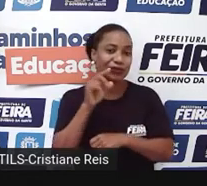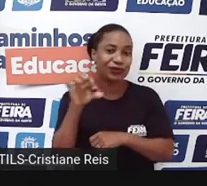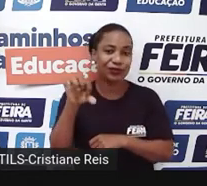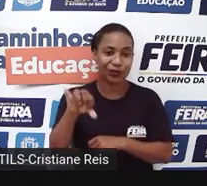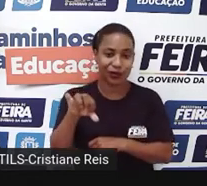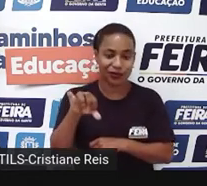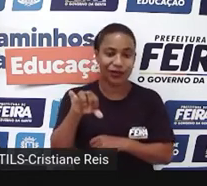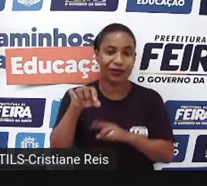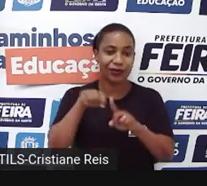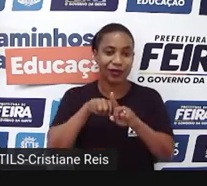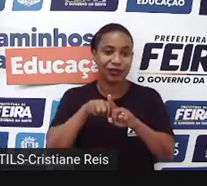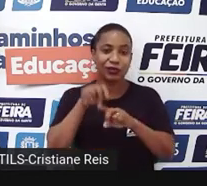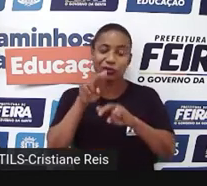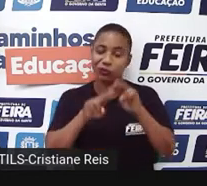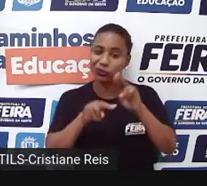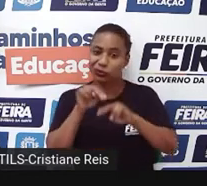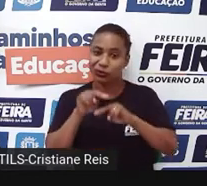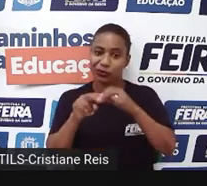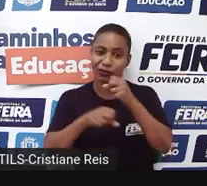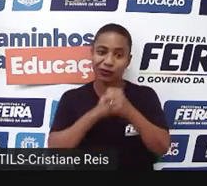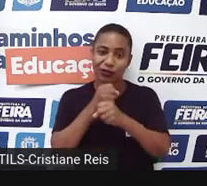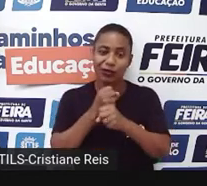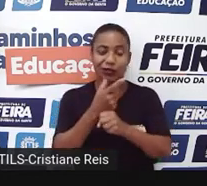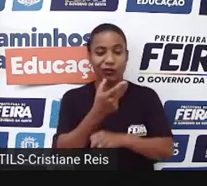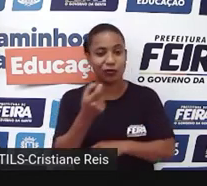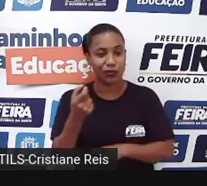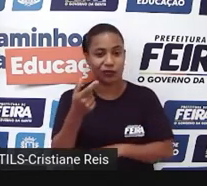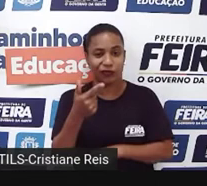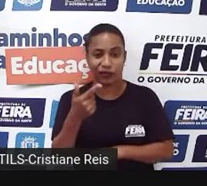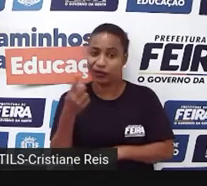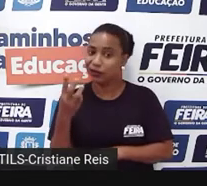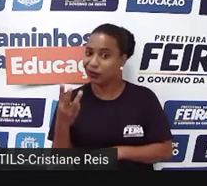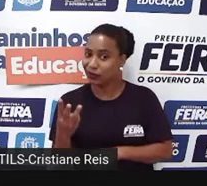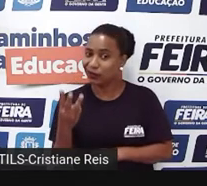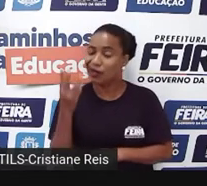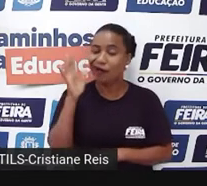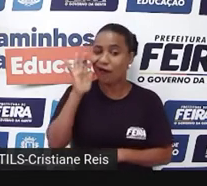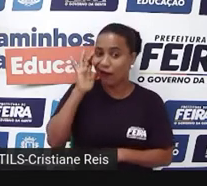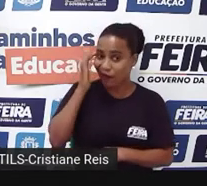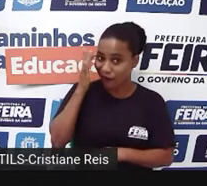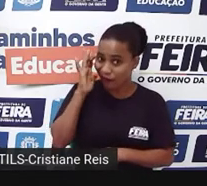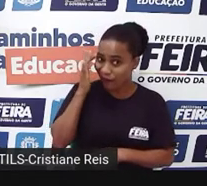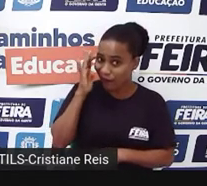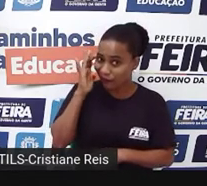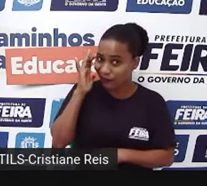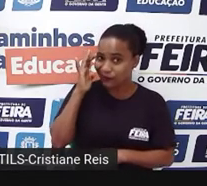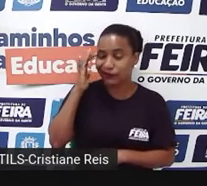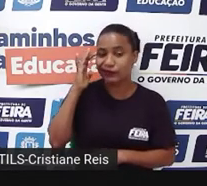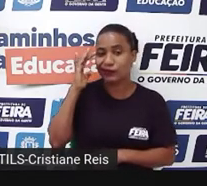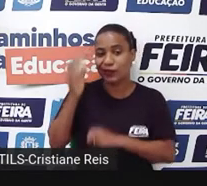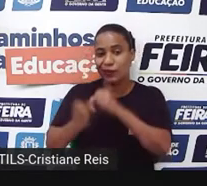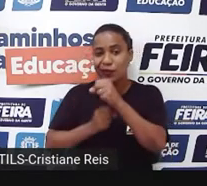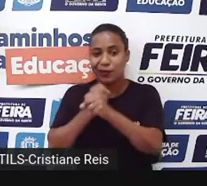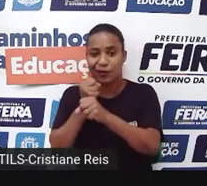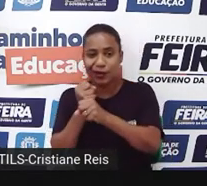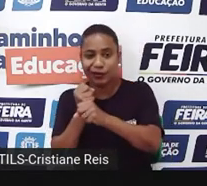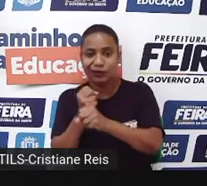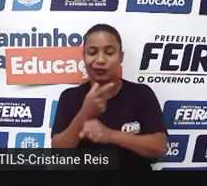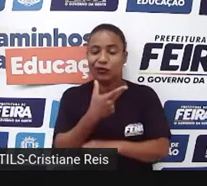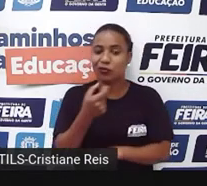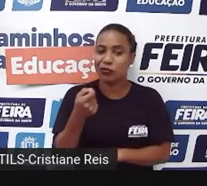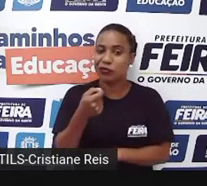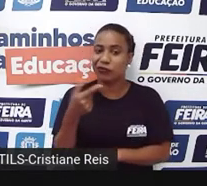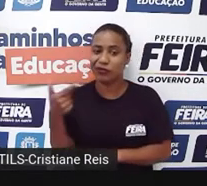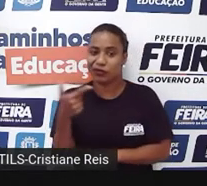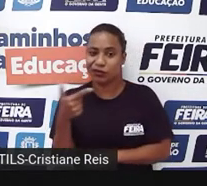de 2023. Mas, como eu disse antes, existem algumas especulações quanto ao possível lançamento em 2022